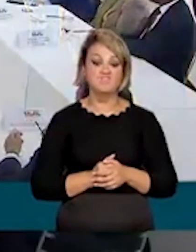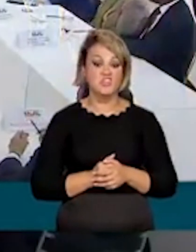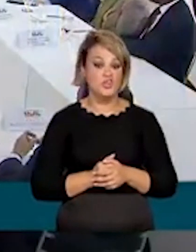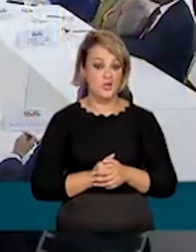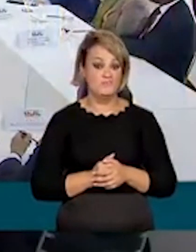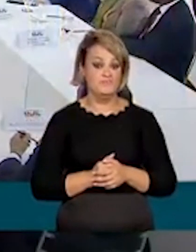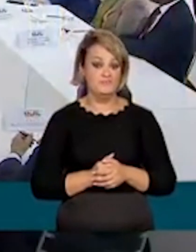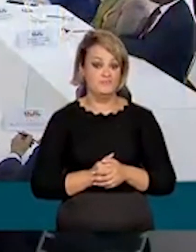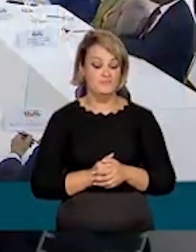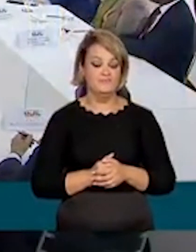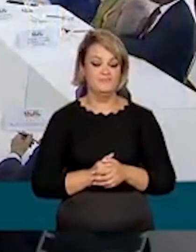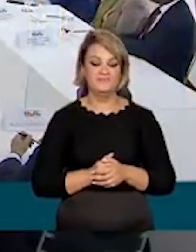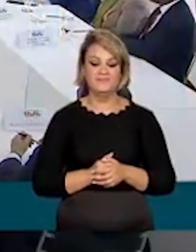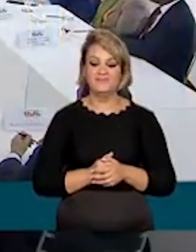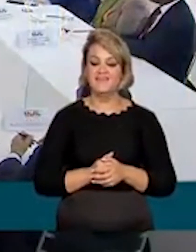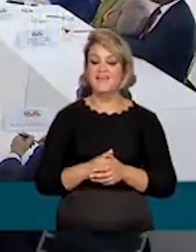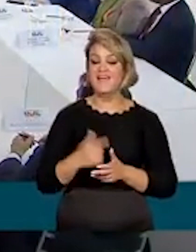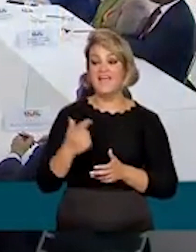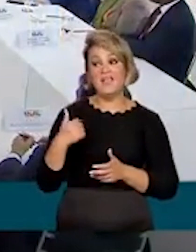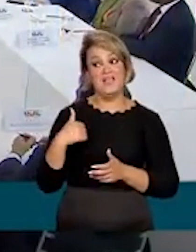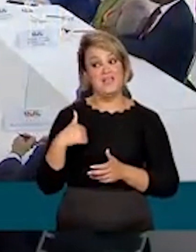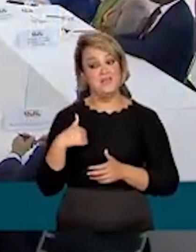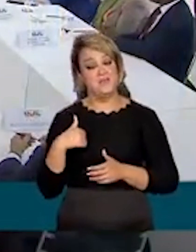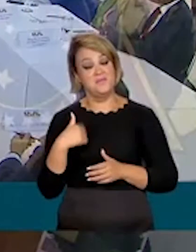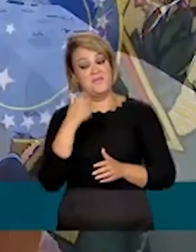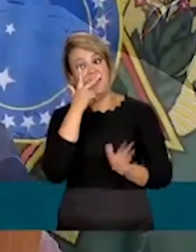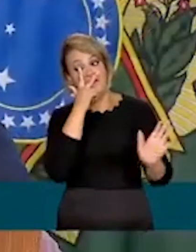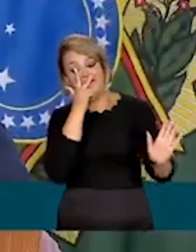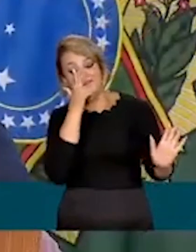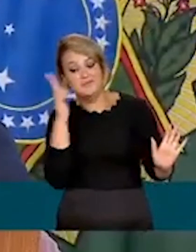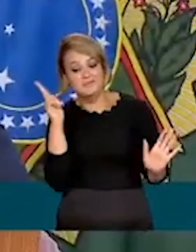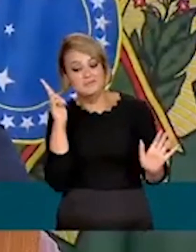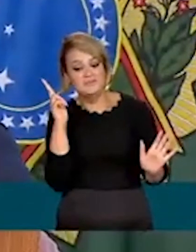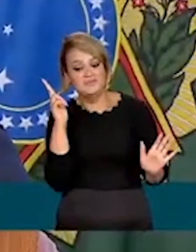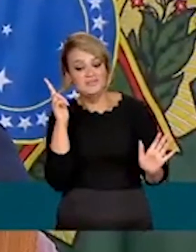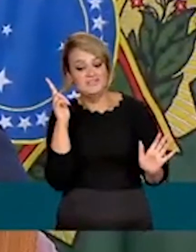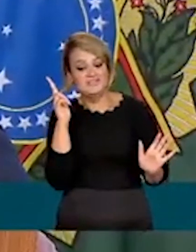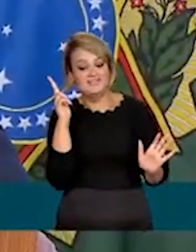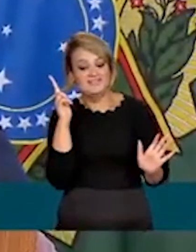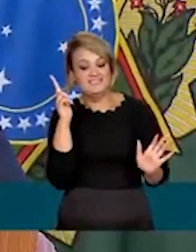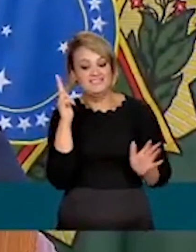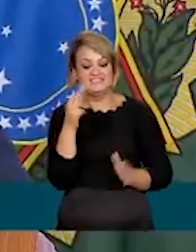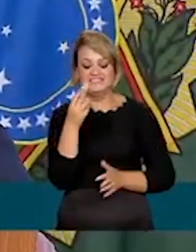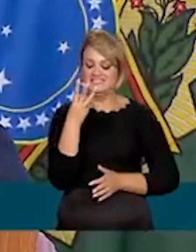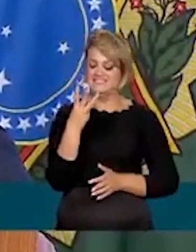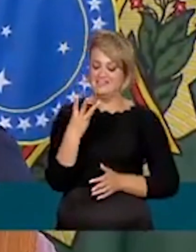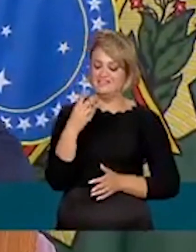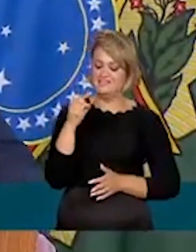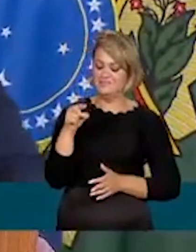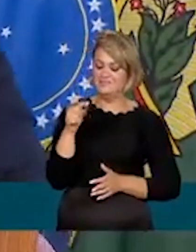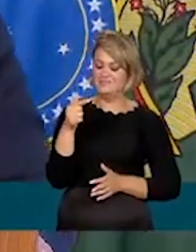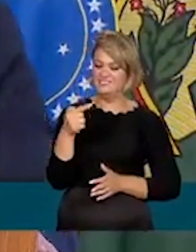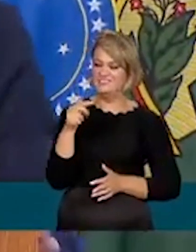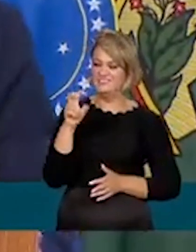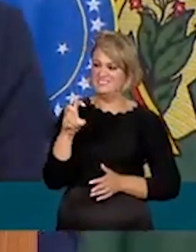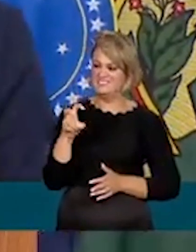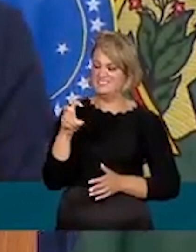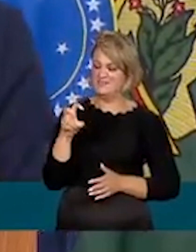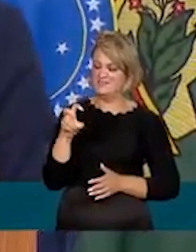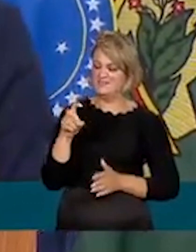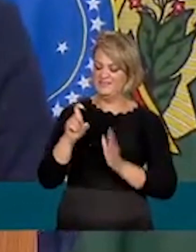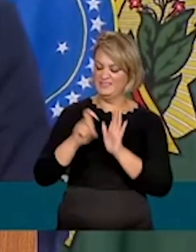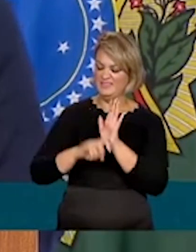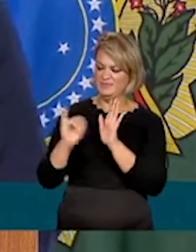Embora eu continue achando que 13,75 é muito alta a taxa de